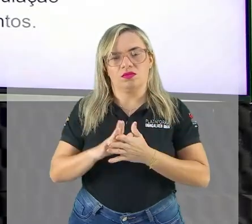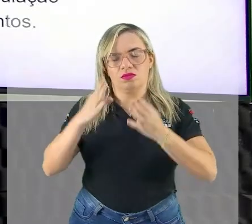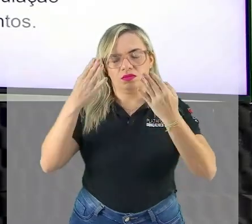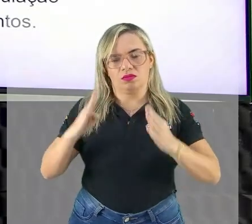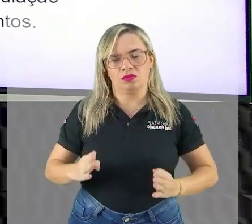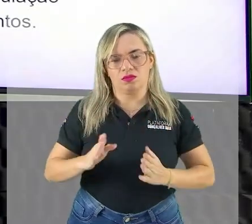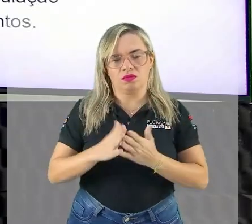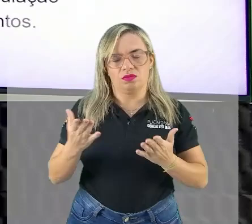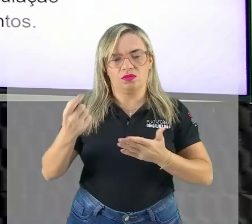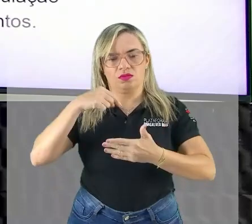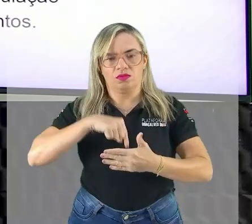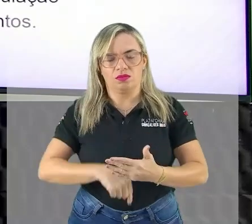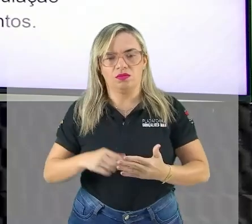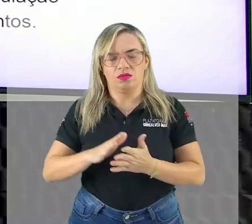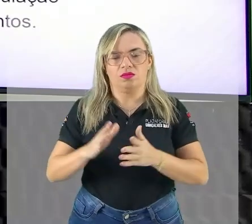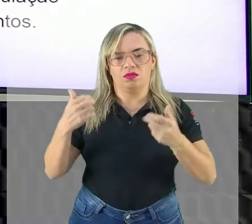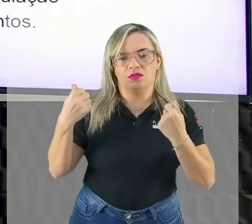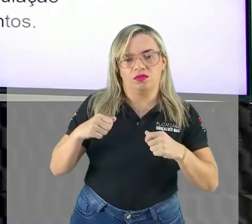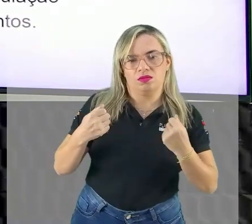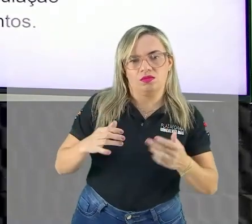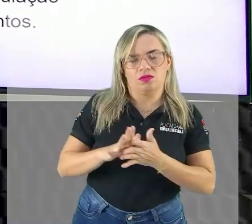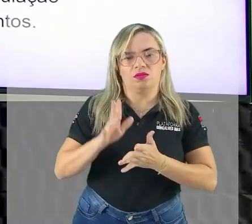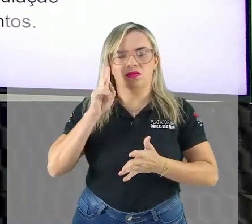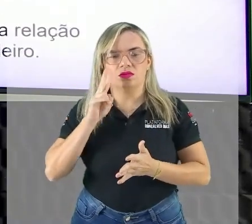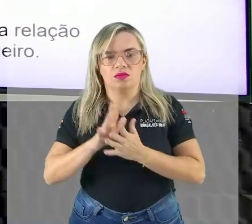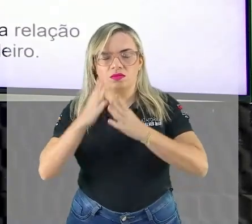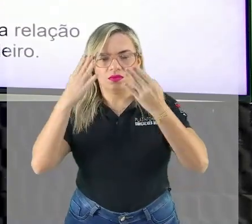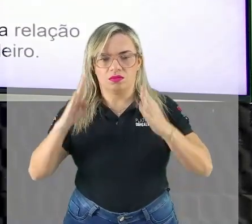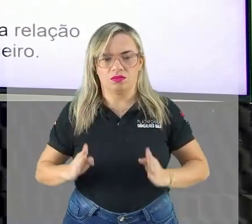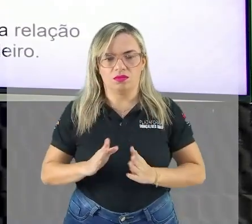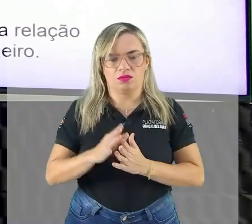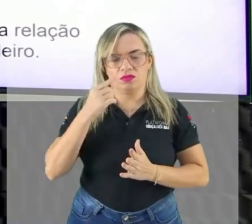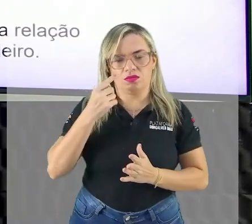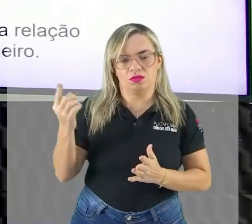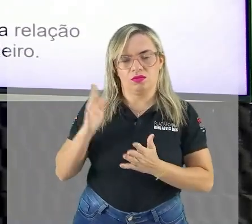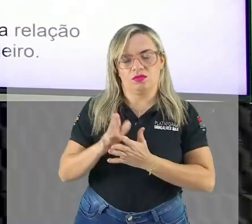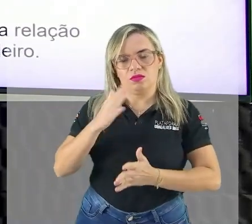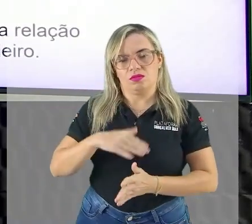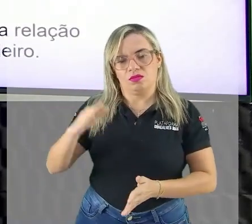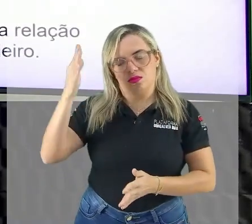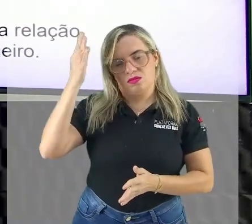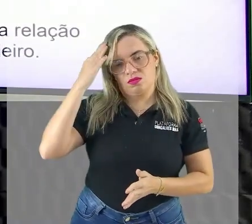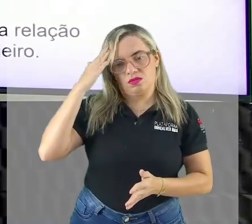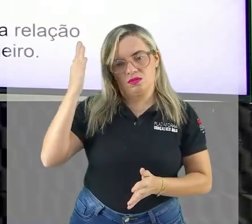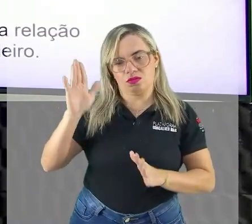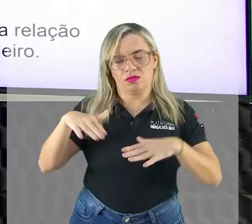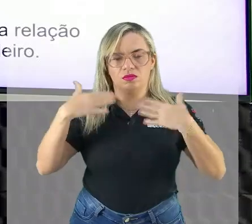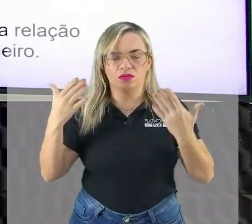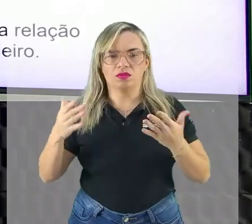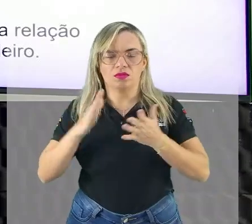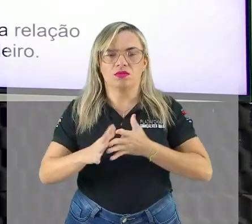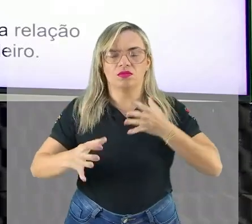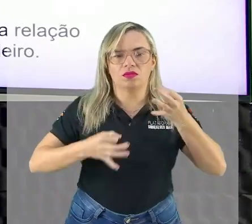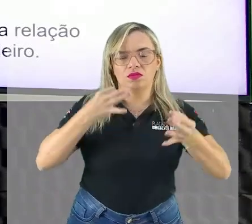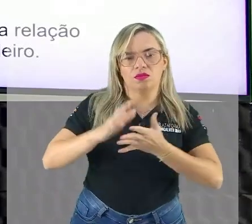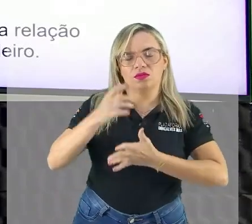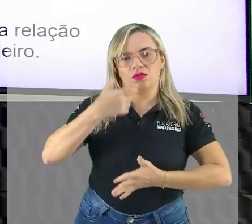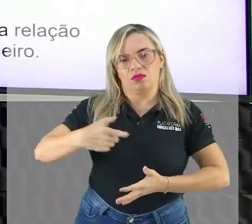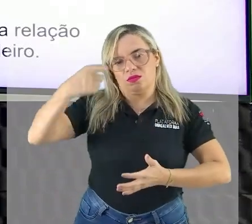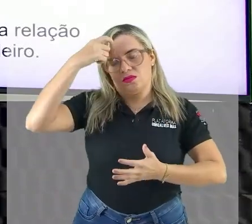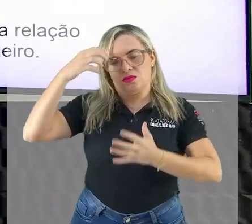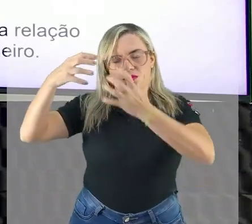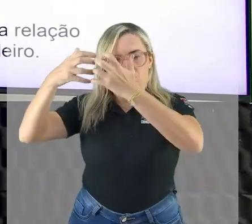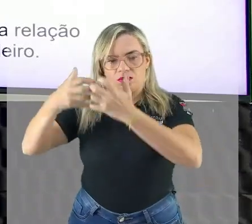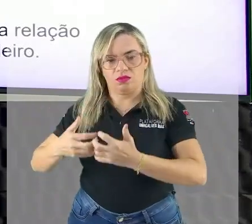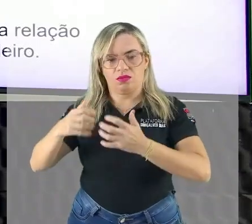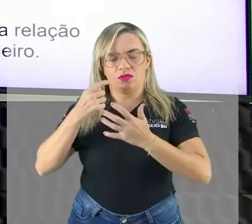interpretação bem assim profunda que a gente vai precisar ver, porque tem que entender o teor mesmo crítico, reflexivo que tem